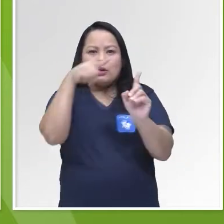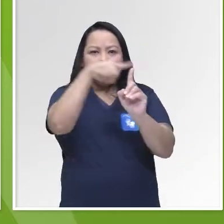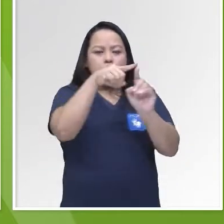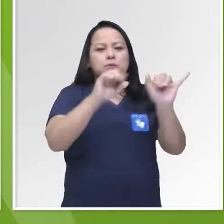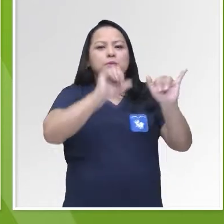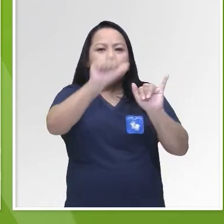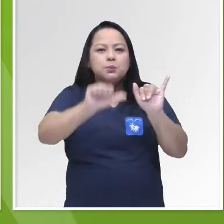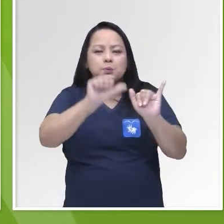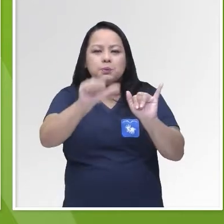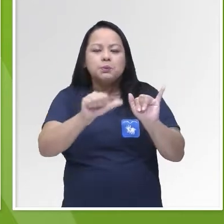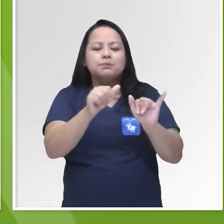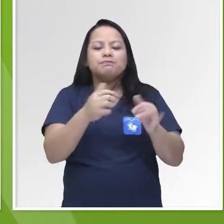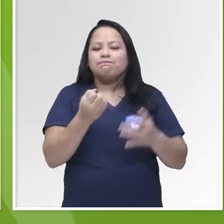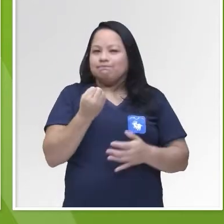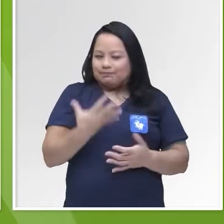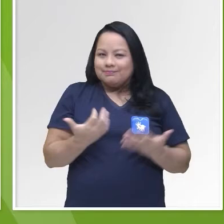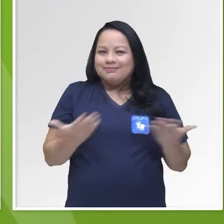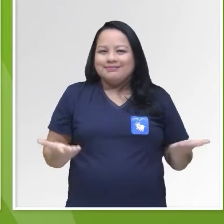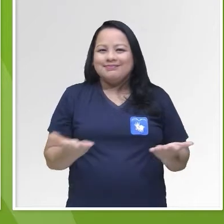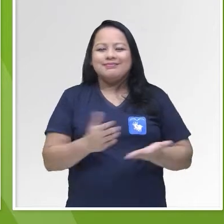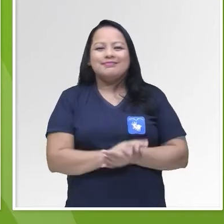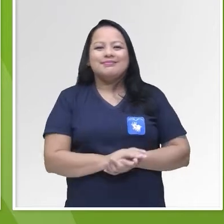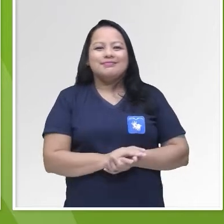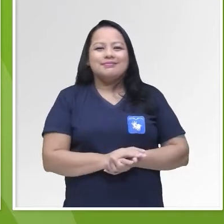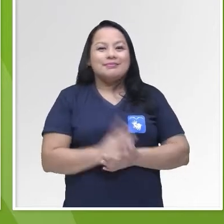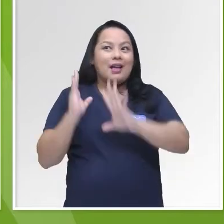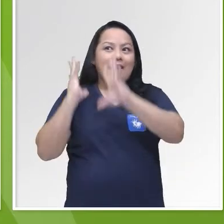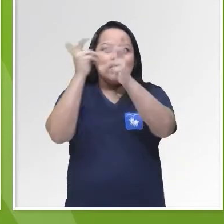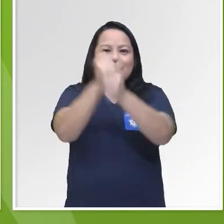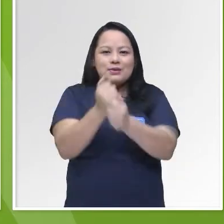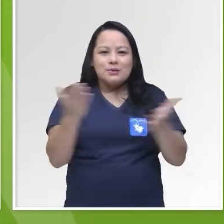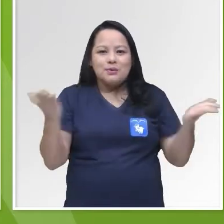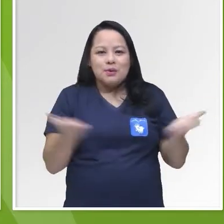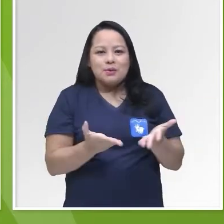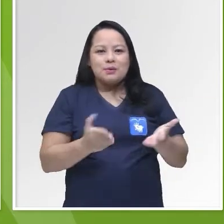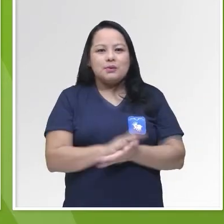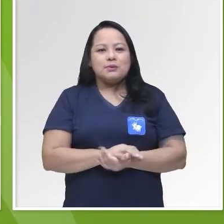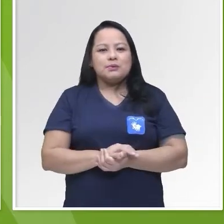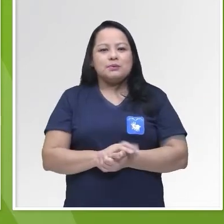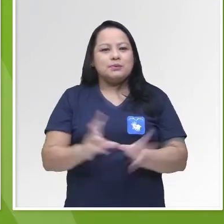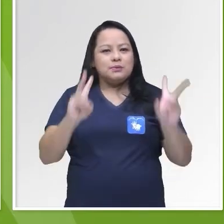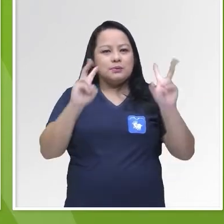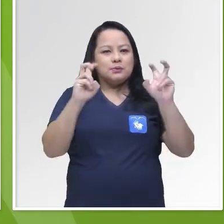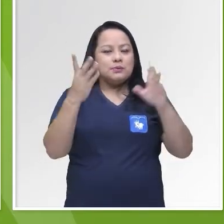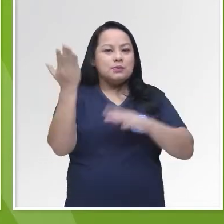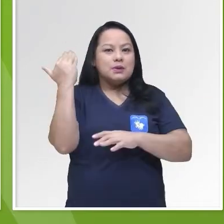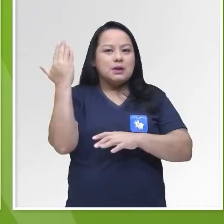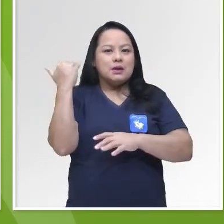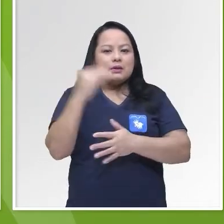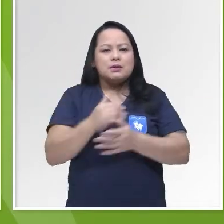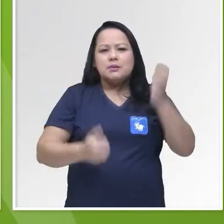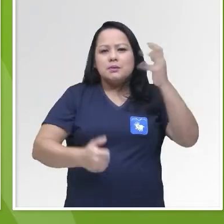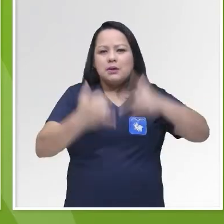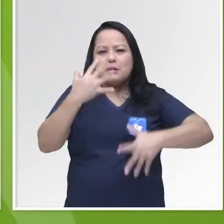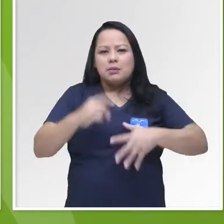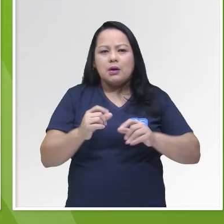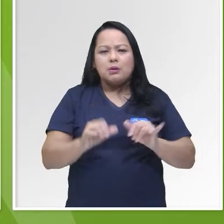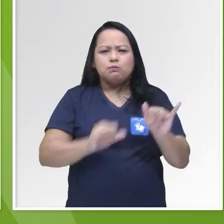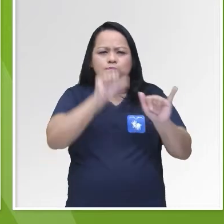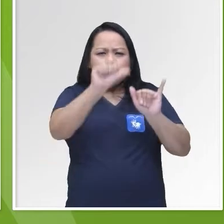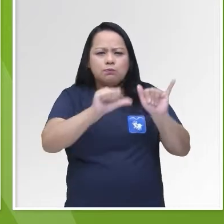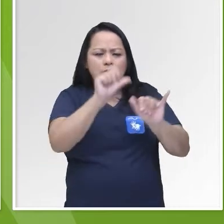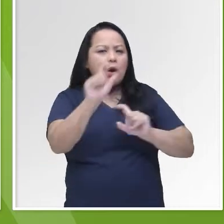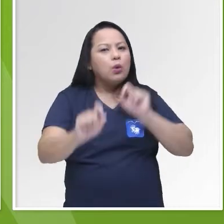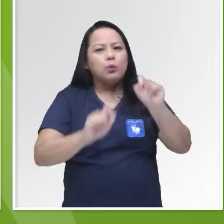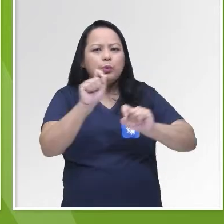reações químicas, tá bom? Então vamos à nossa revisão. A professora Yara falou sobre o que é uma reação